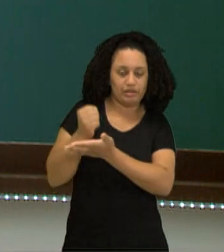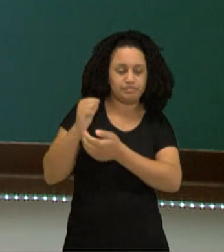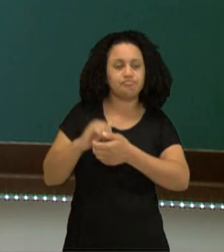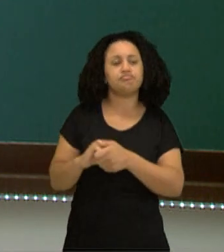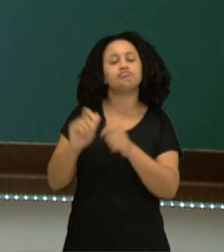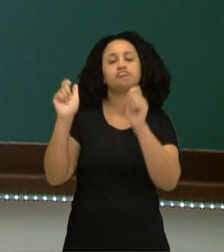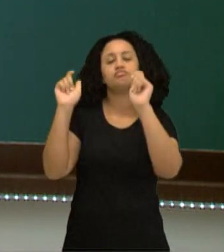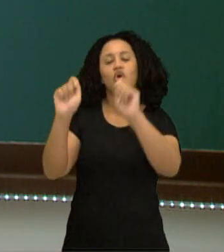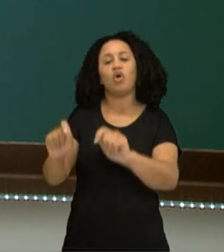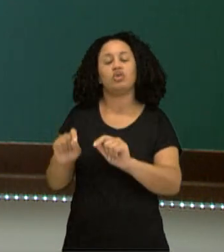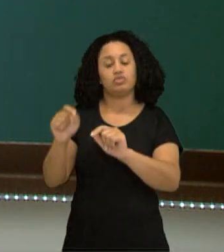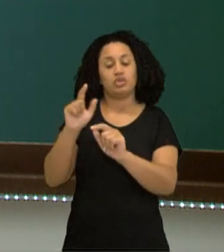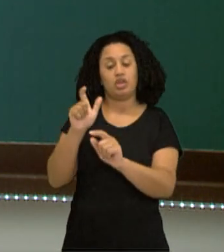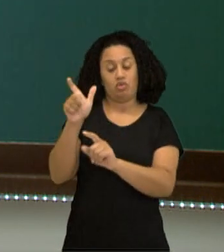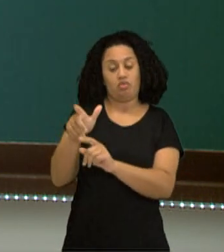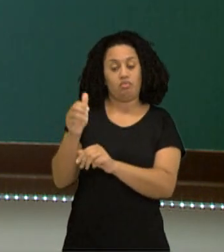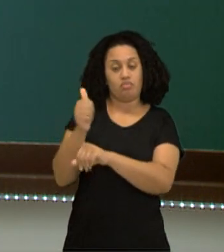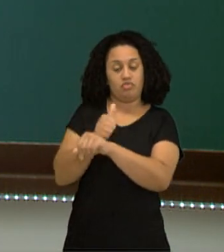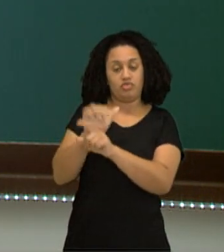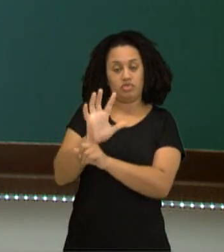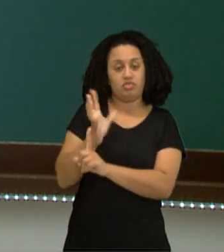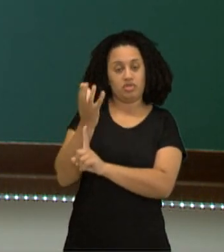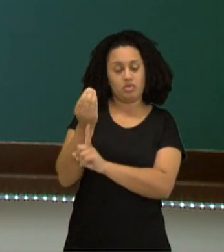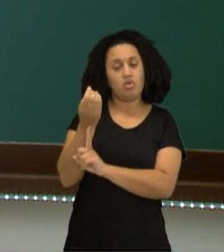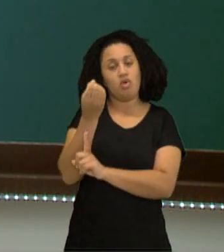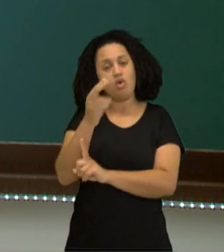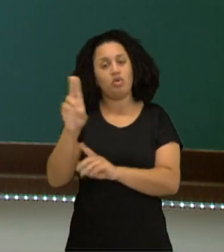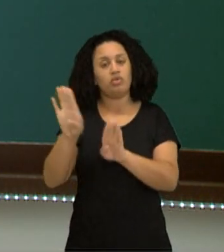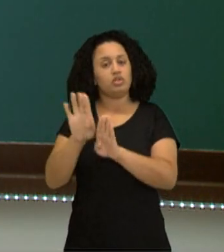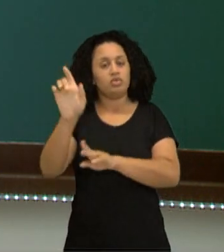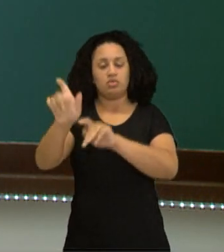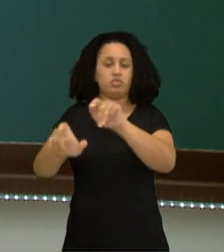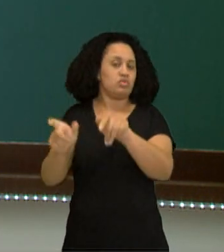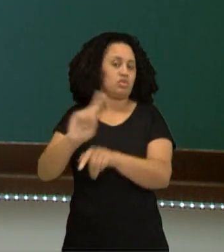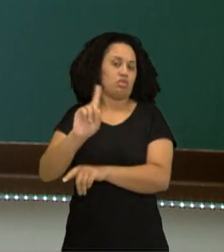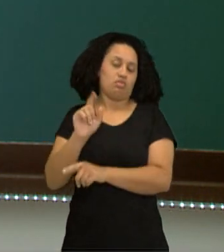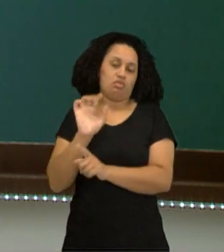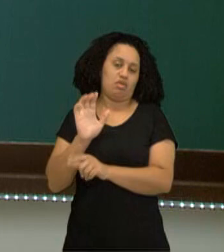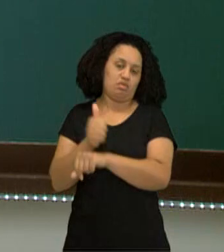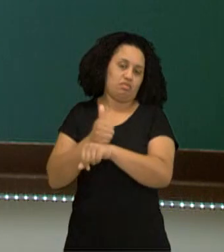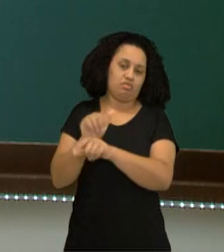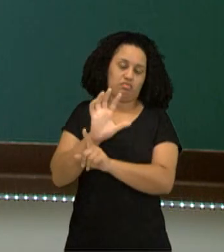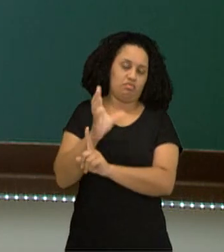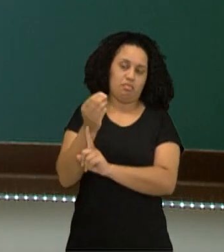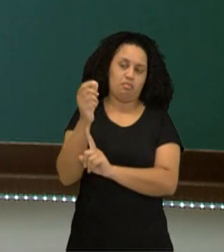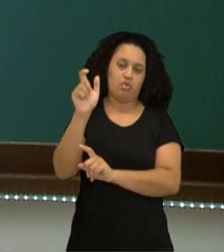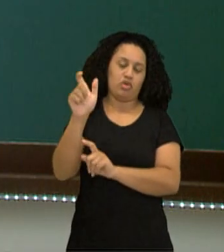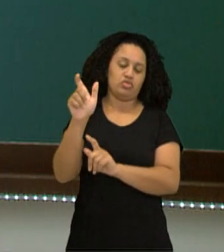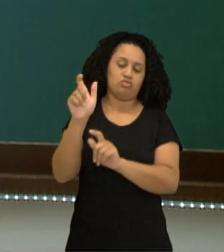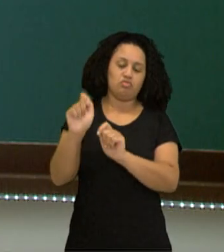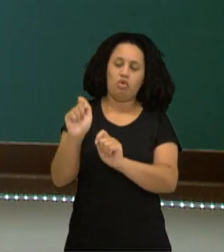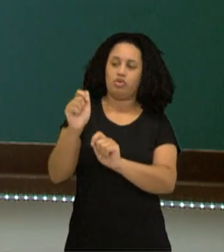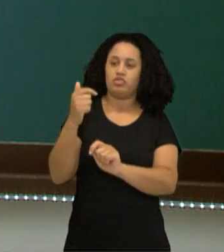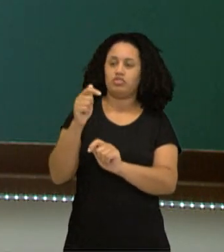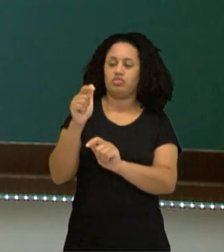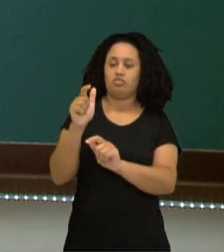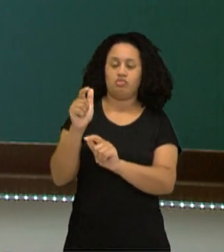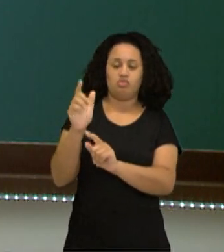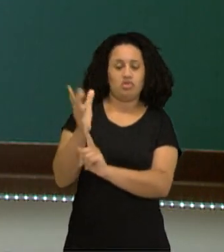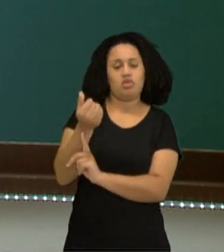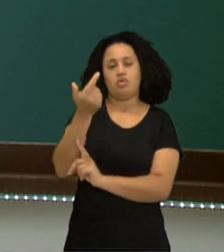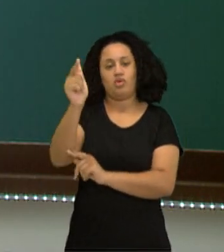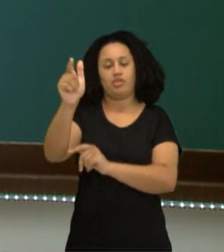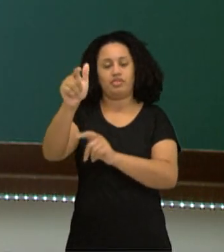pode ser um ator, como também uma pessoa que não é um ator. Pode ser um artista, como um artista de outra área ou